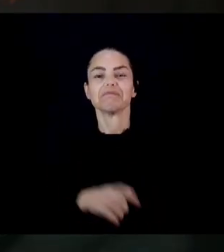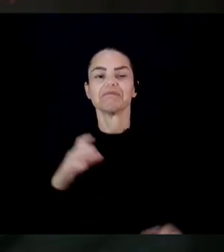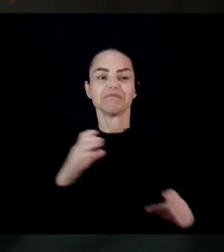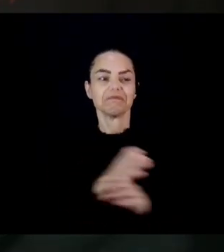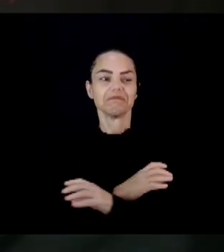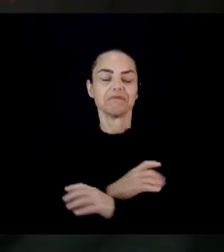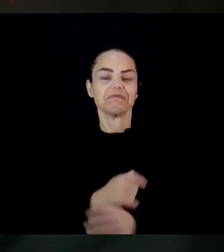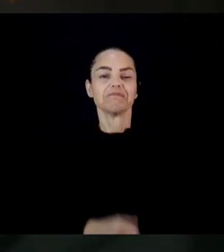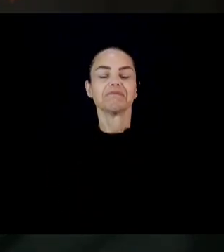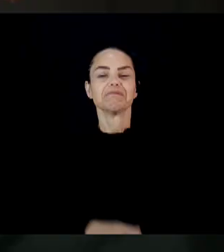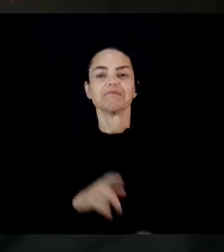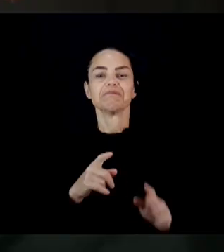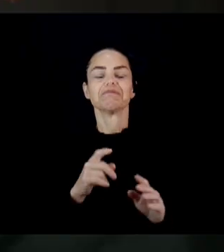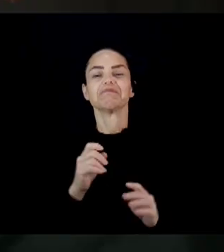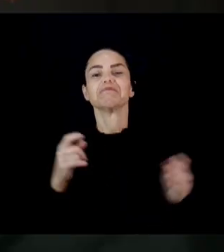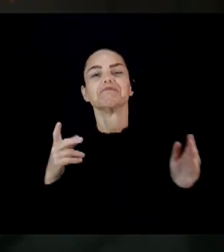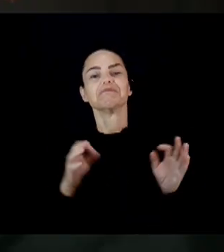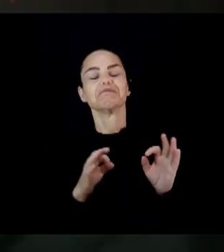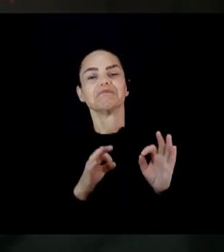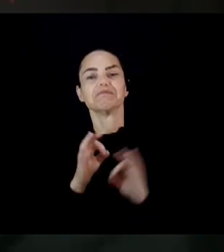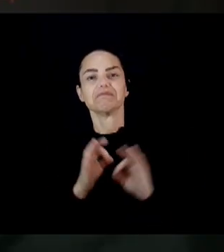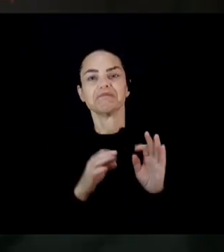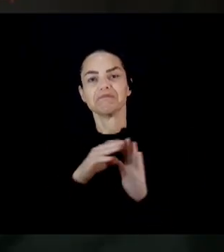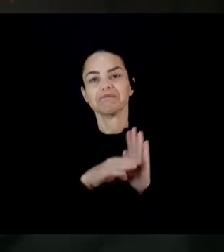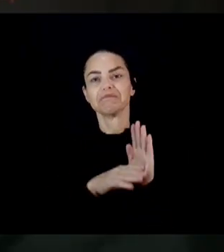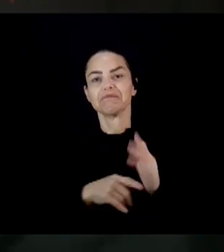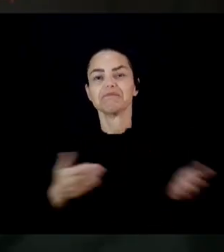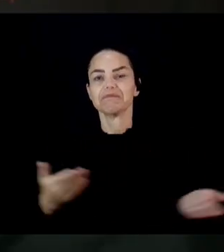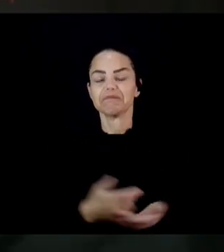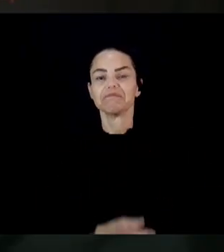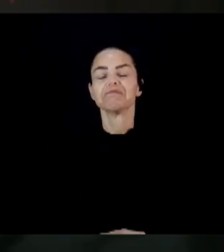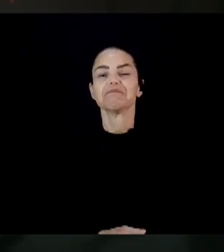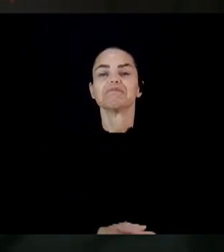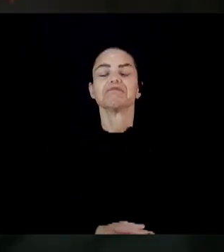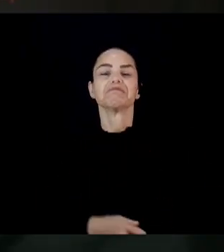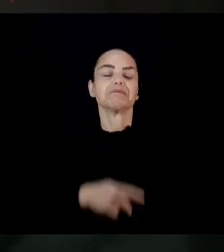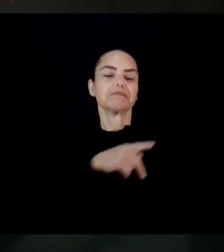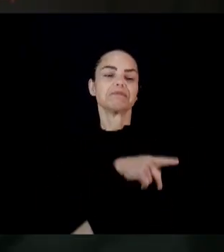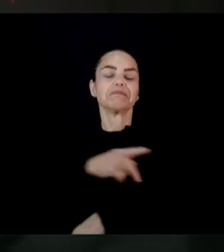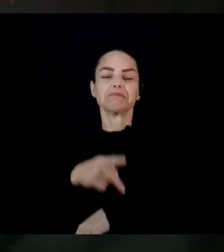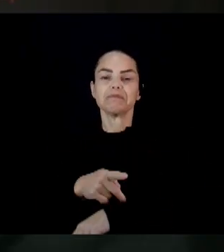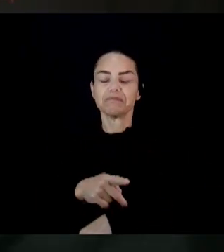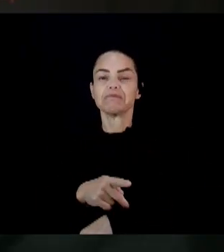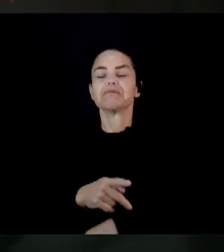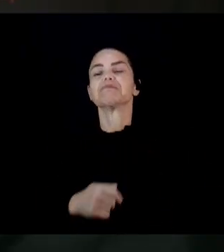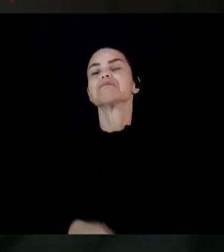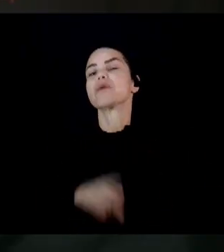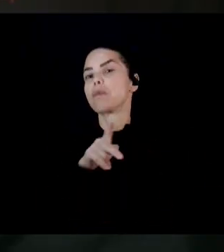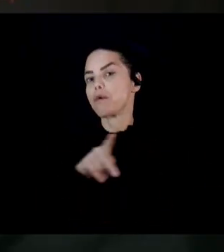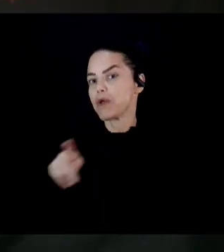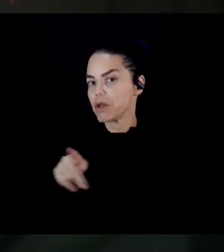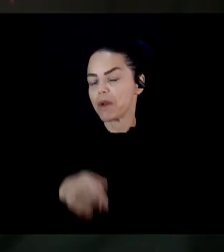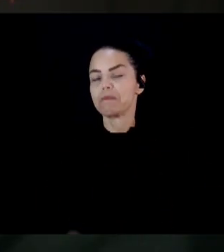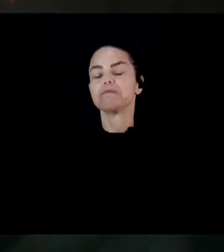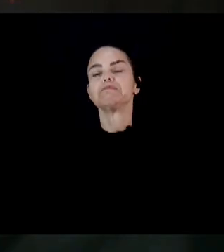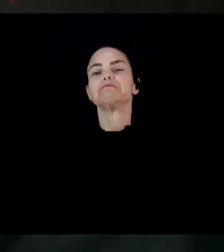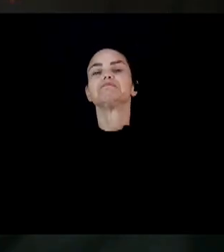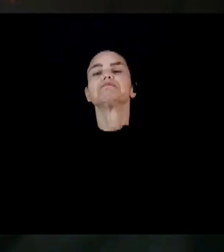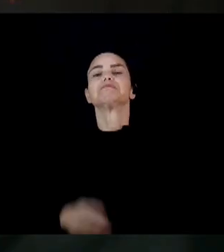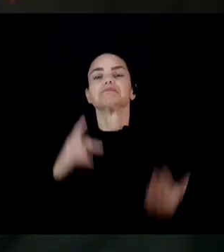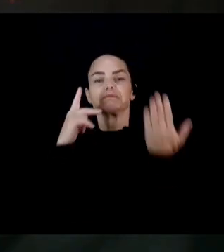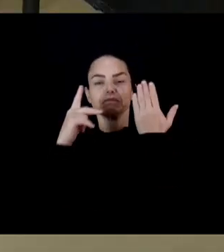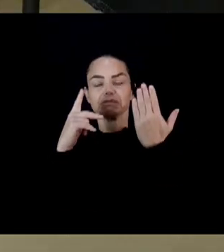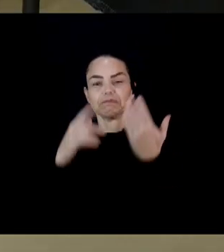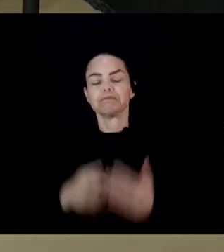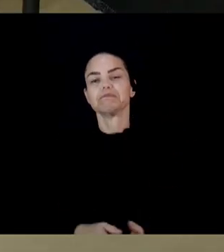programa de hoje, nós recebemos a psicopedagoga e neuropsicopedagoga clínica, Andresa Albuquerque. Andresa,